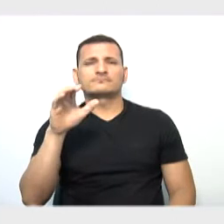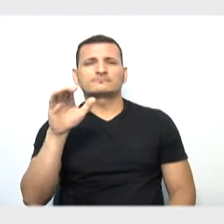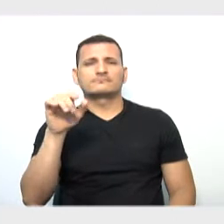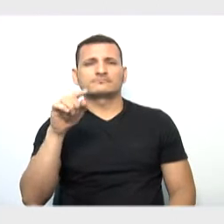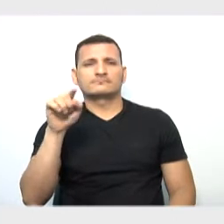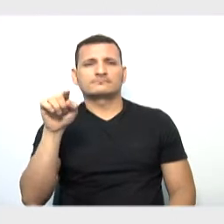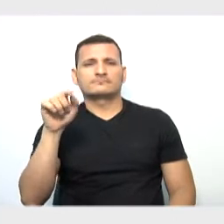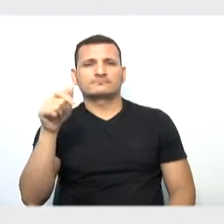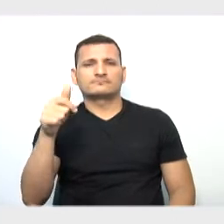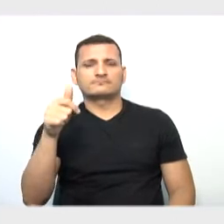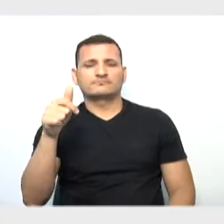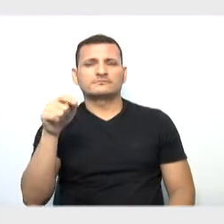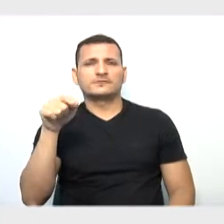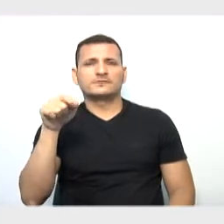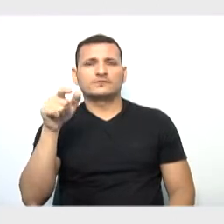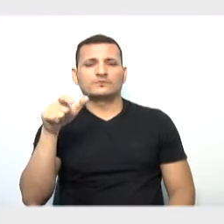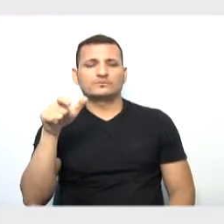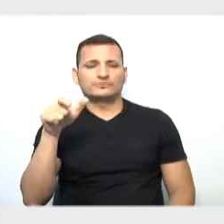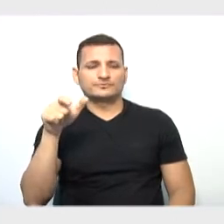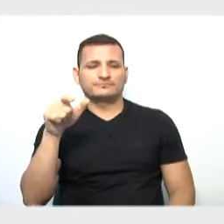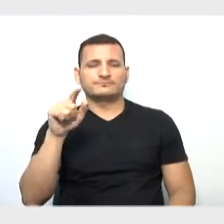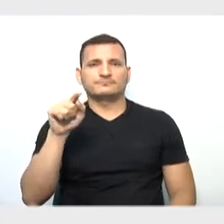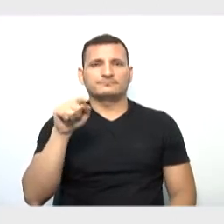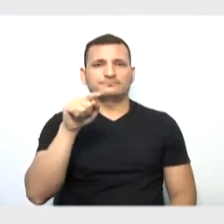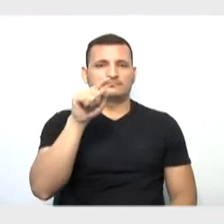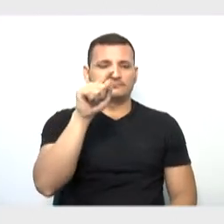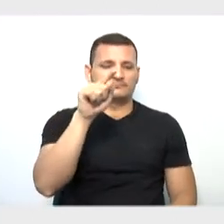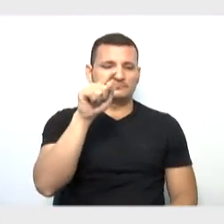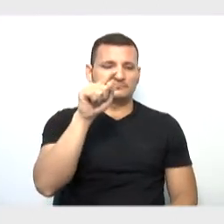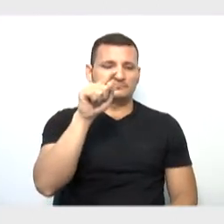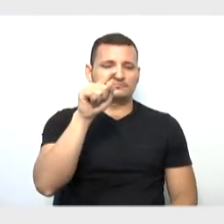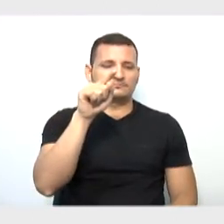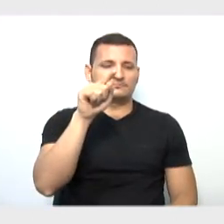quando eu seleciono aqui, ele já mostra aqui em cima, ó.